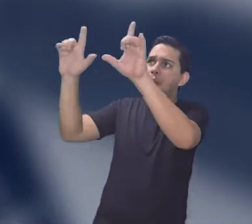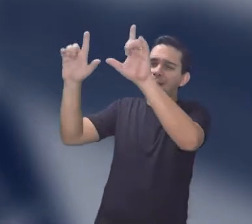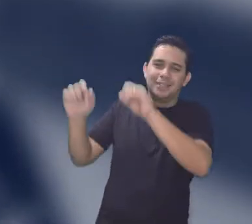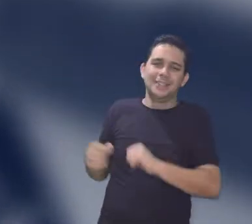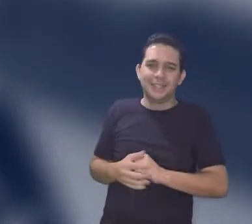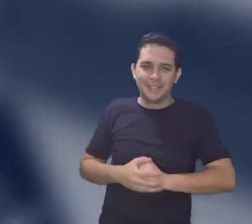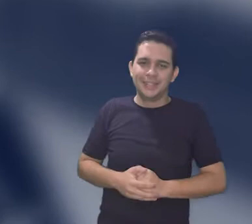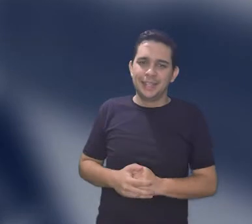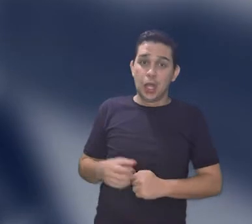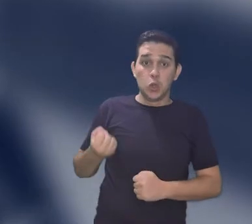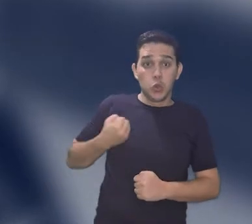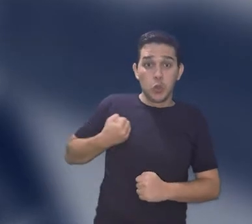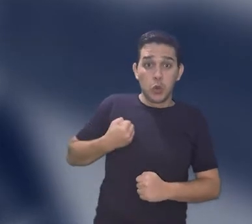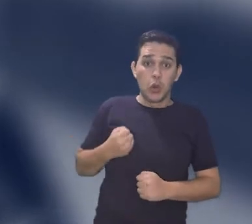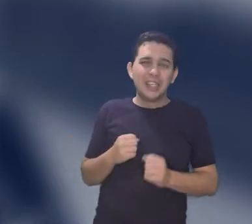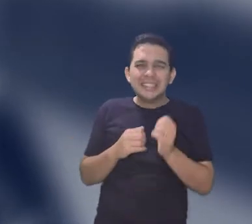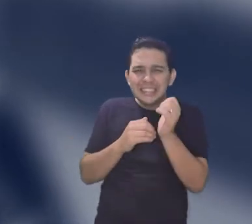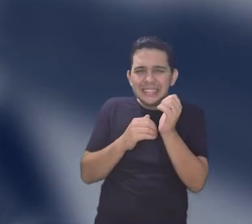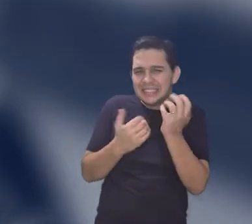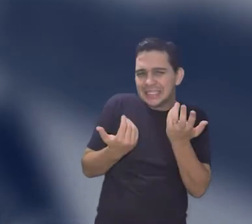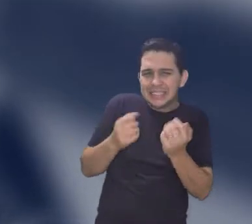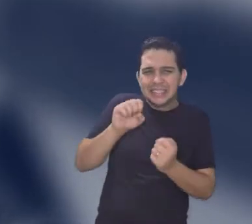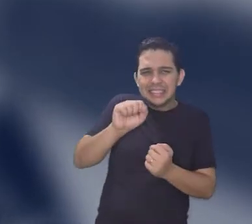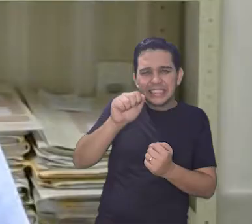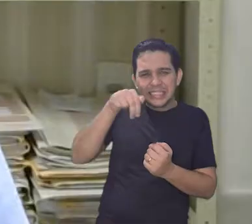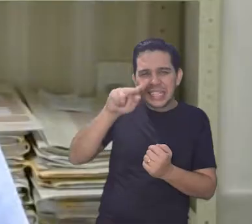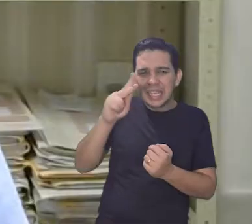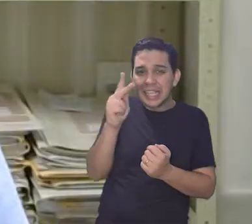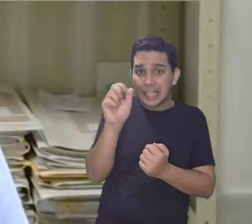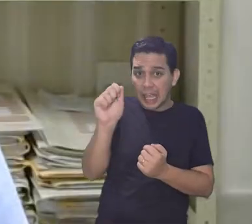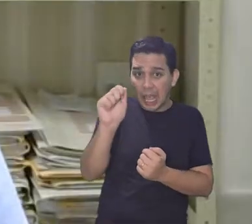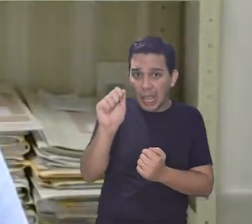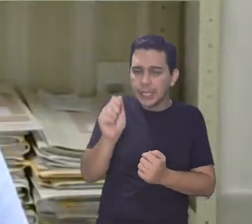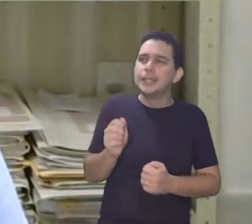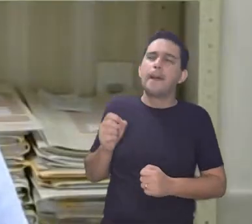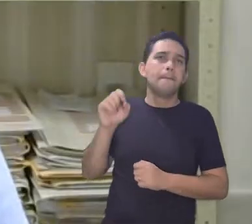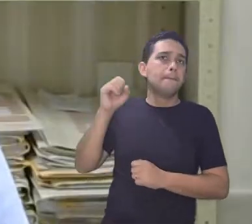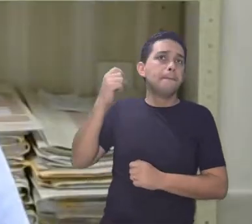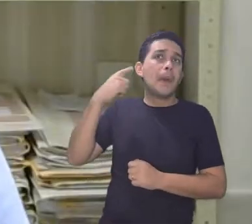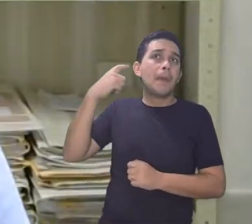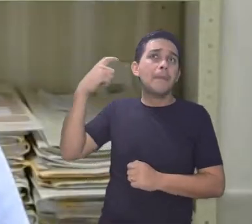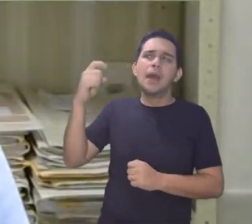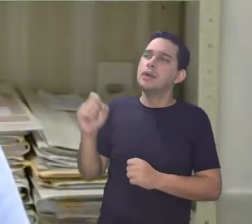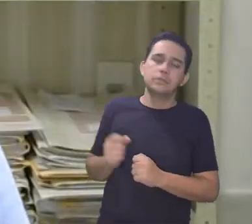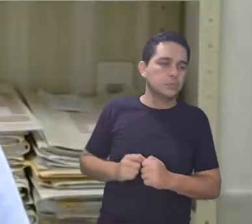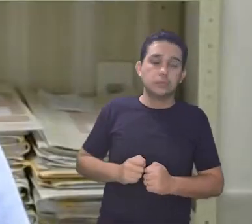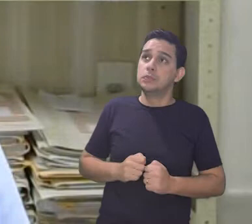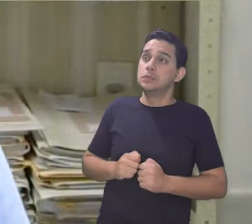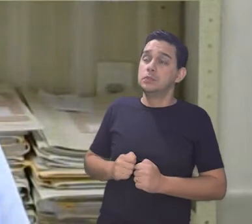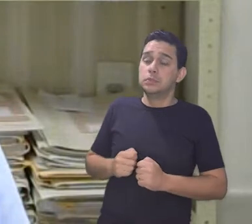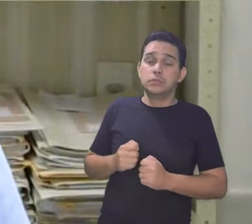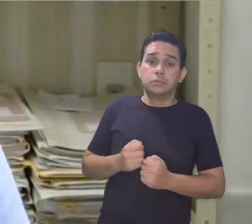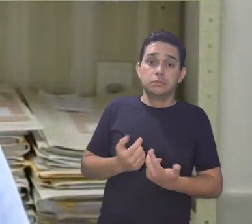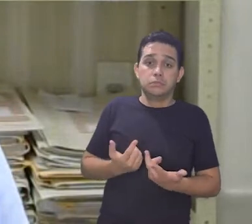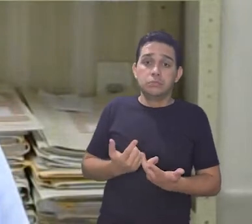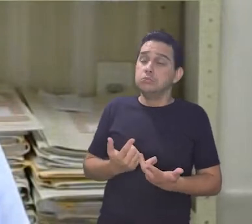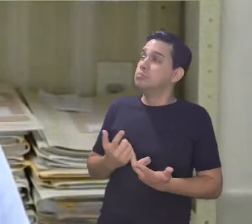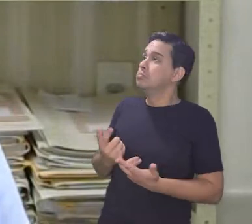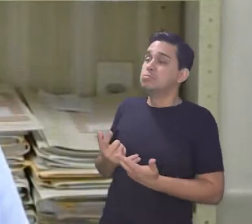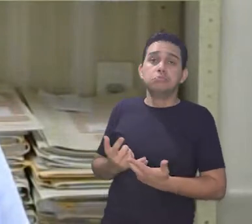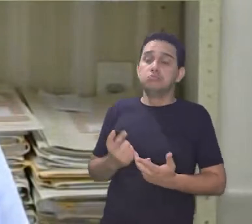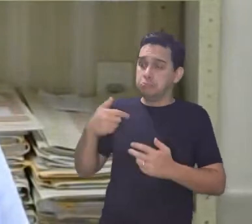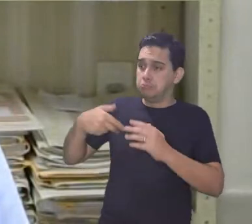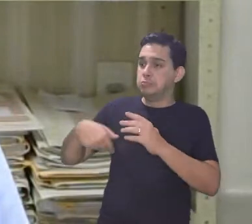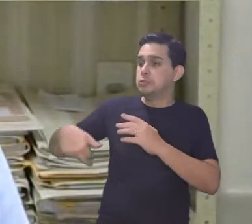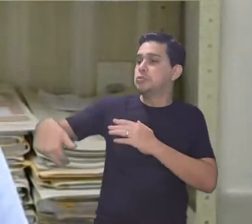a pessoa, por exemplo, só tem apenas um chamado sonoro. Se a pessoa ela tem deficiência auditiva, ela não